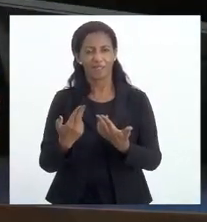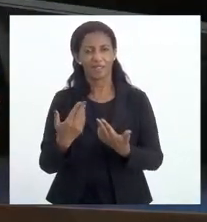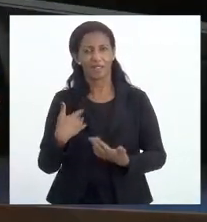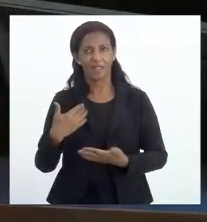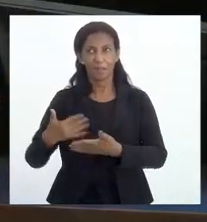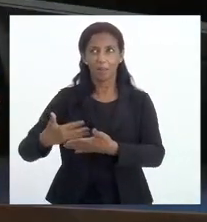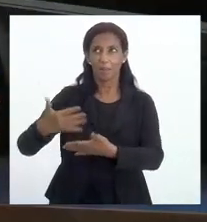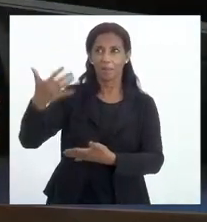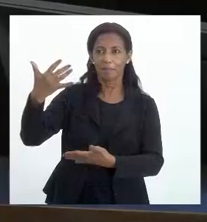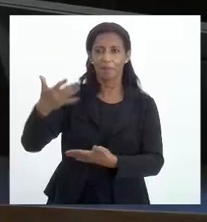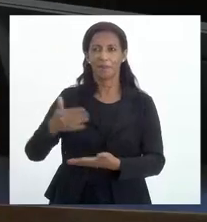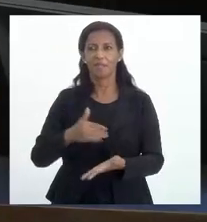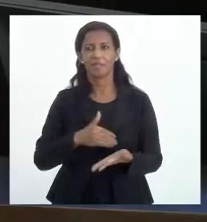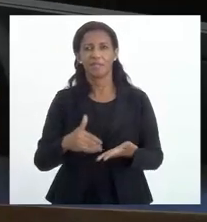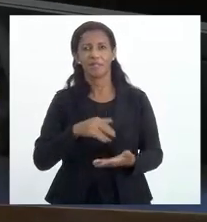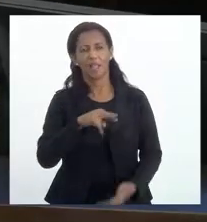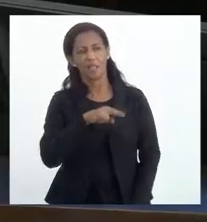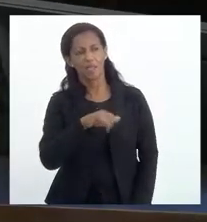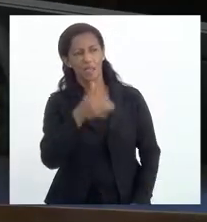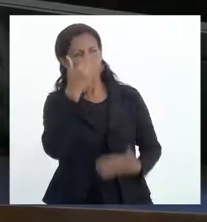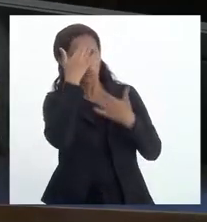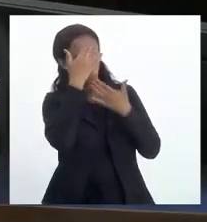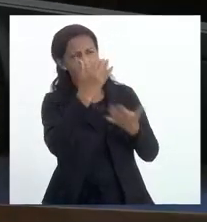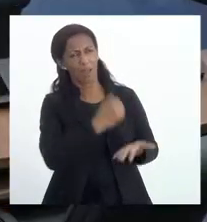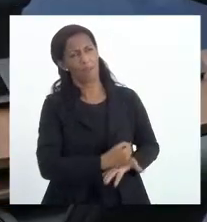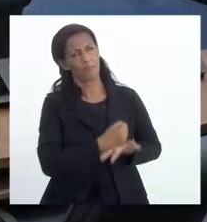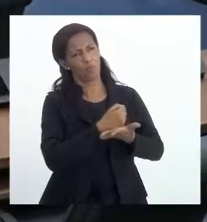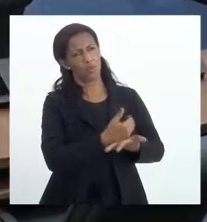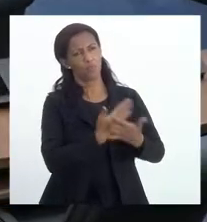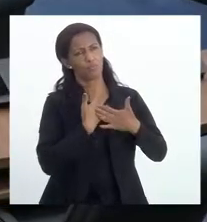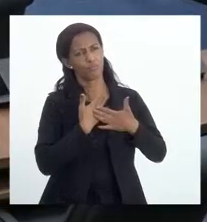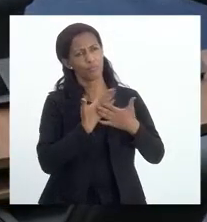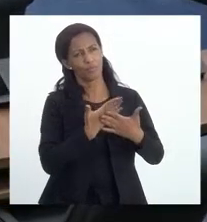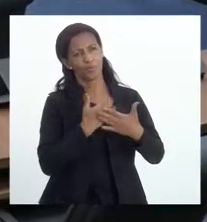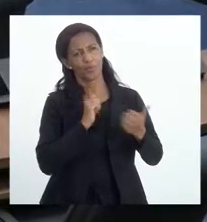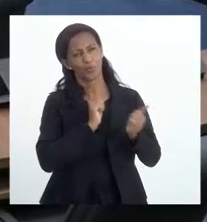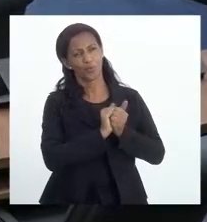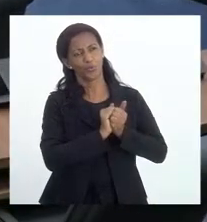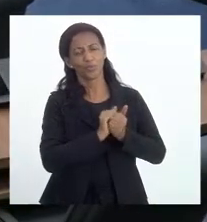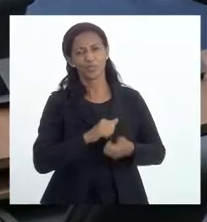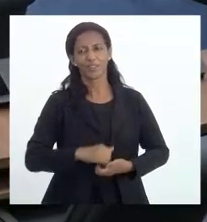apresentação. Secretário Nelson, obrigado aí pelo apoio. Estamos juntos.